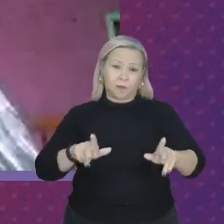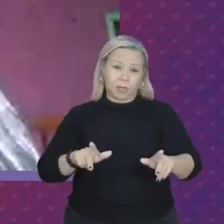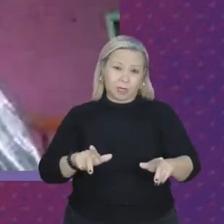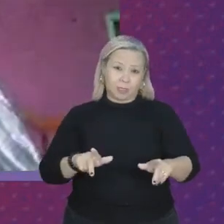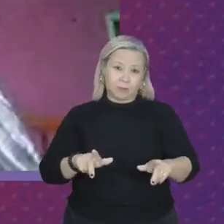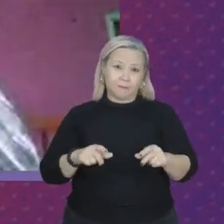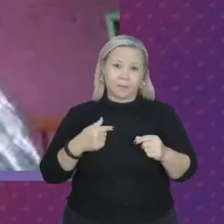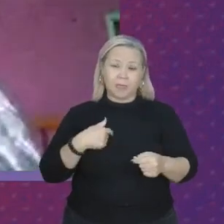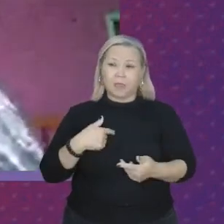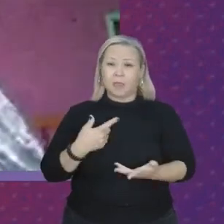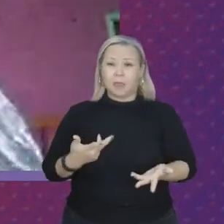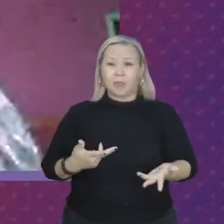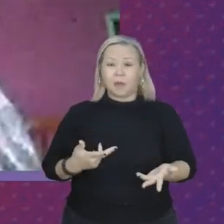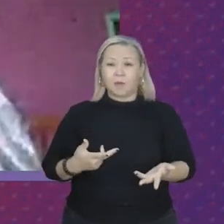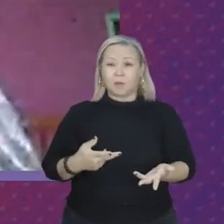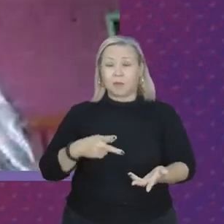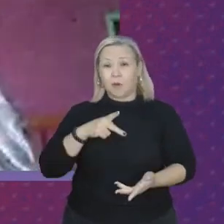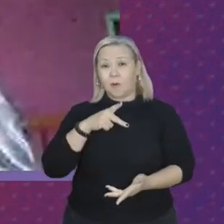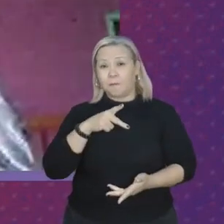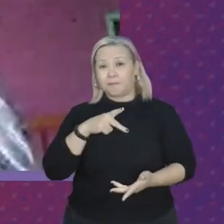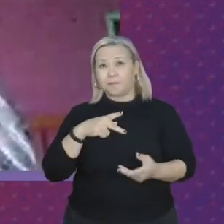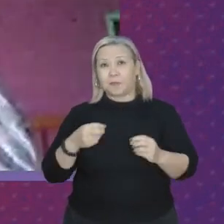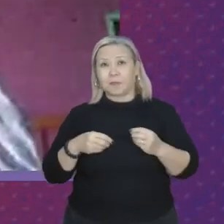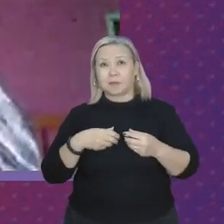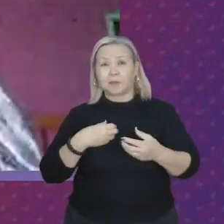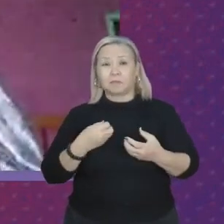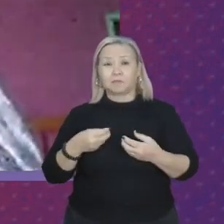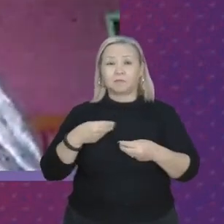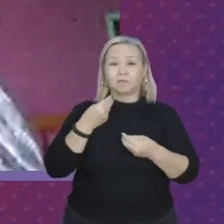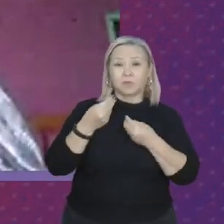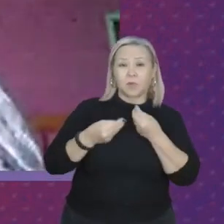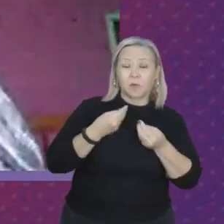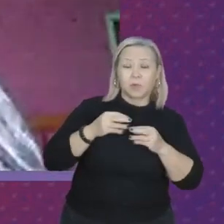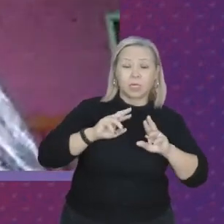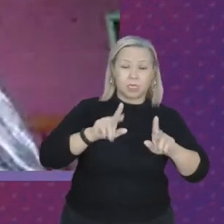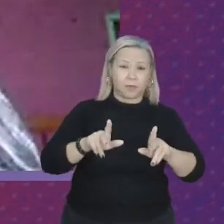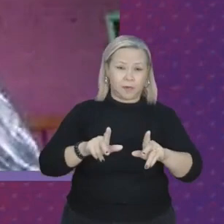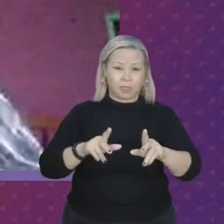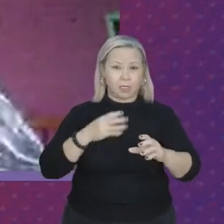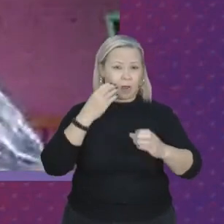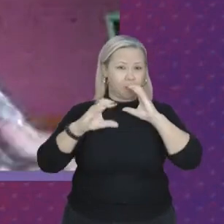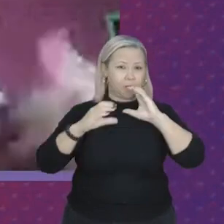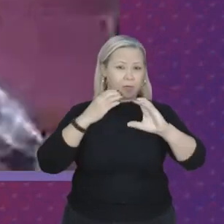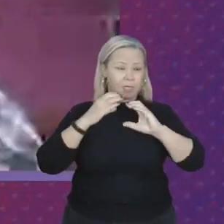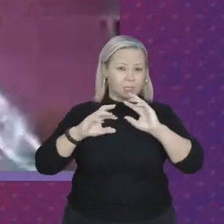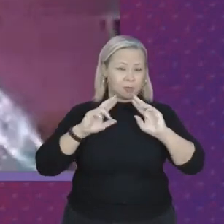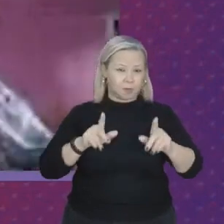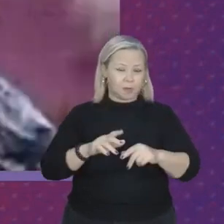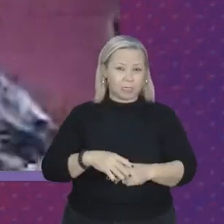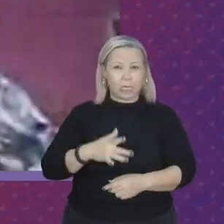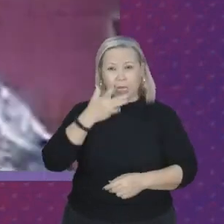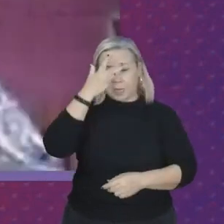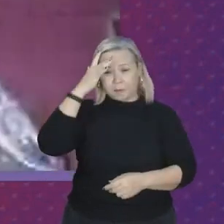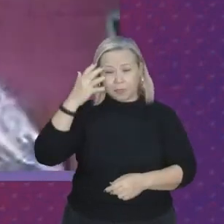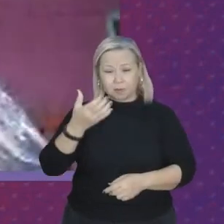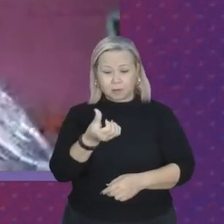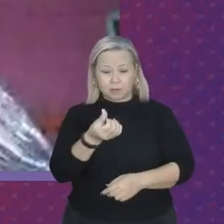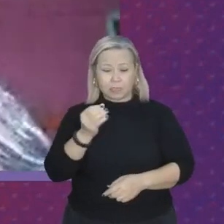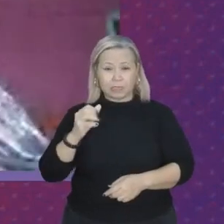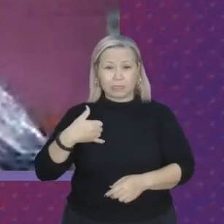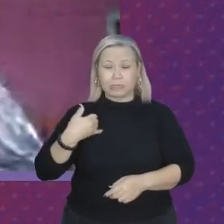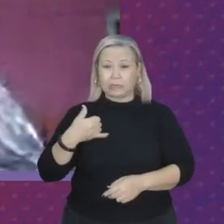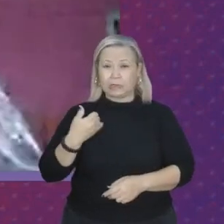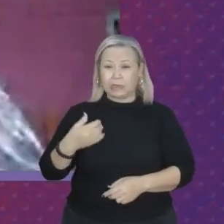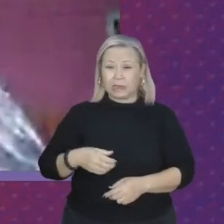no TikTok, essas pessoas, elas só se comunicam por lá. Né, se a gente for parar para pensar, pessoas aí de 60 anos que estão governando o nosso